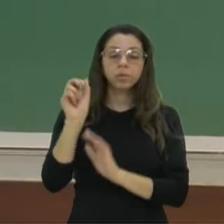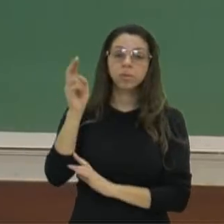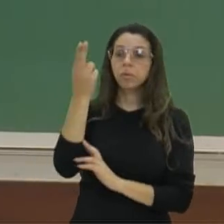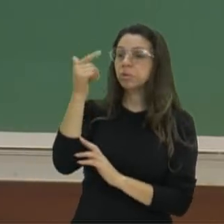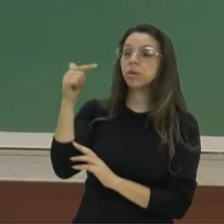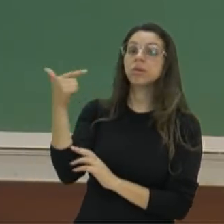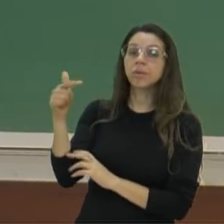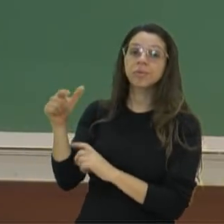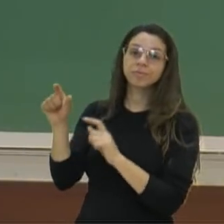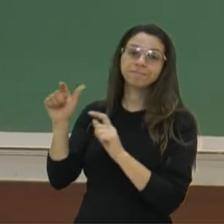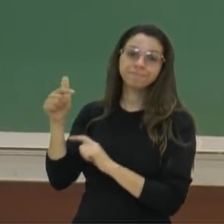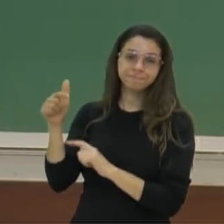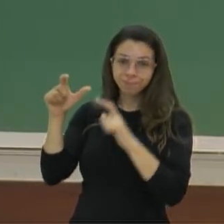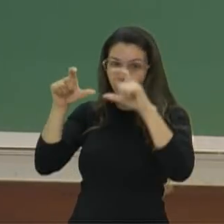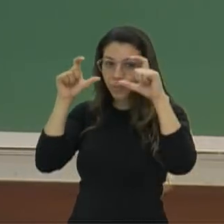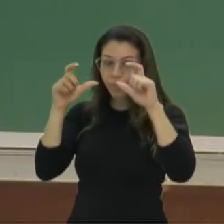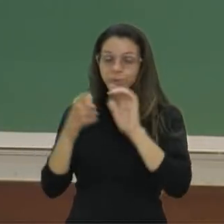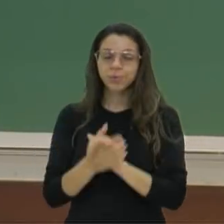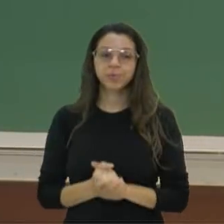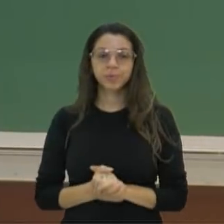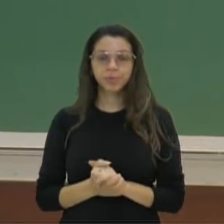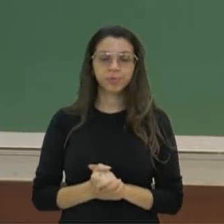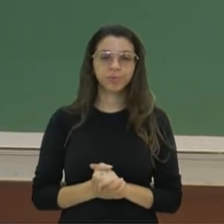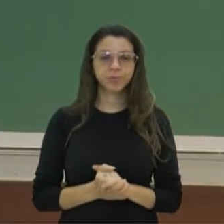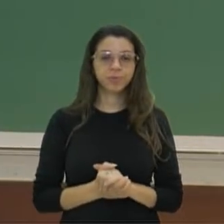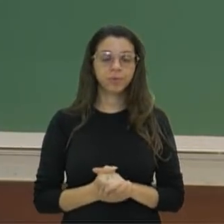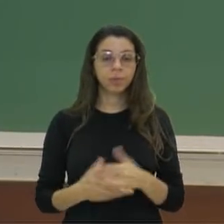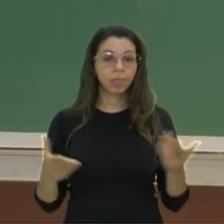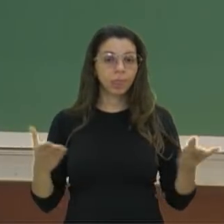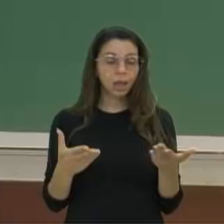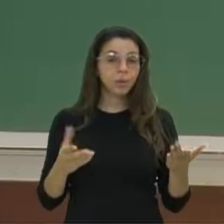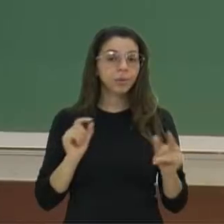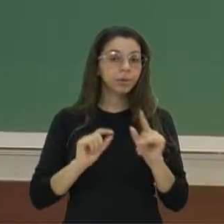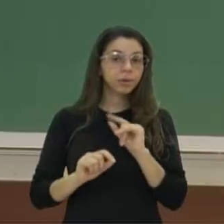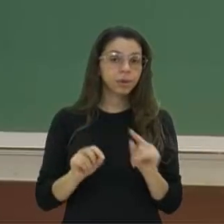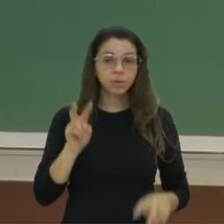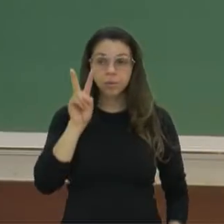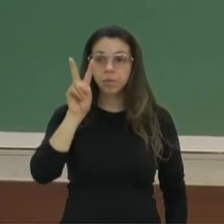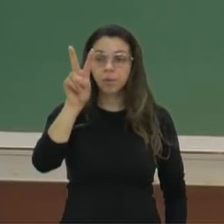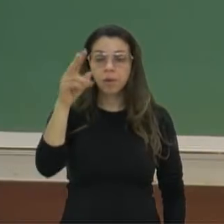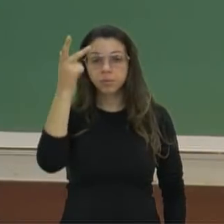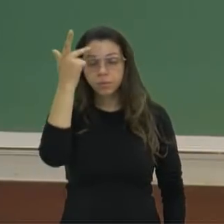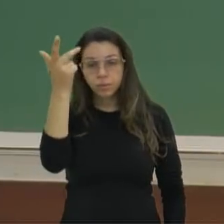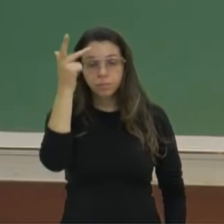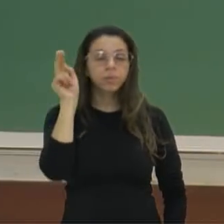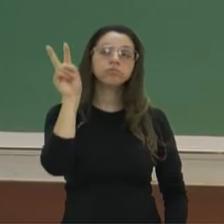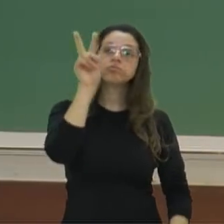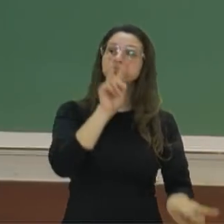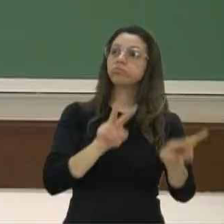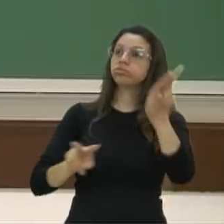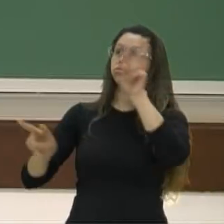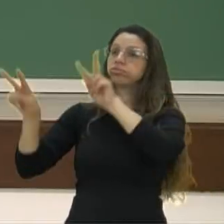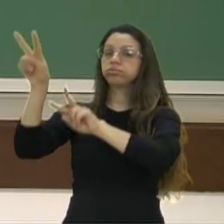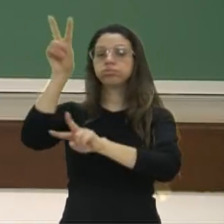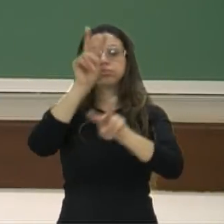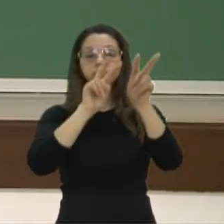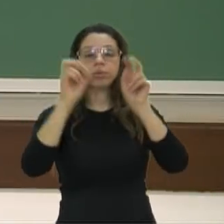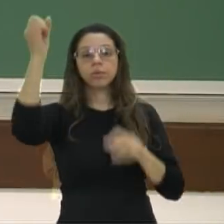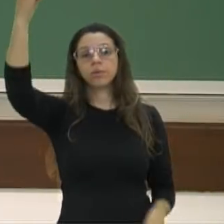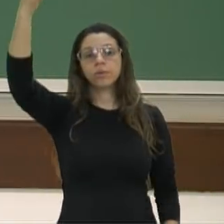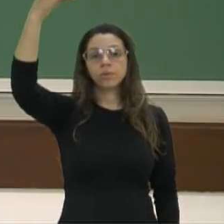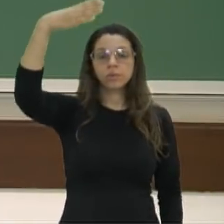vocês. Bom, até agora a gente estava falando do olho normal, né? De visualizar a luz,